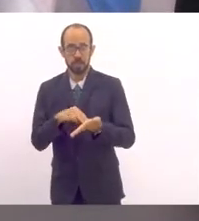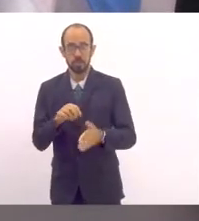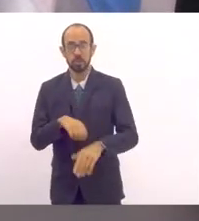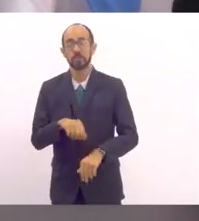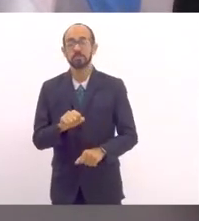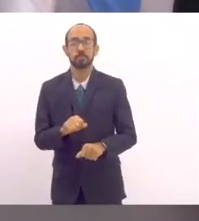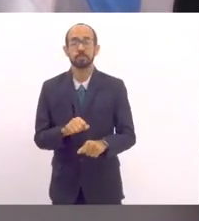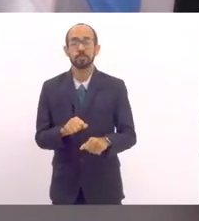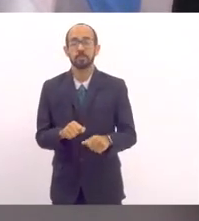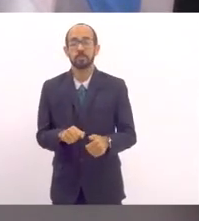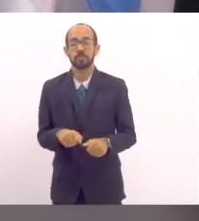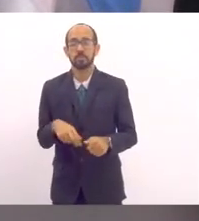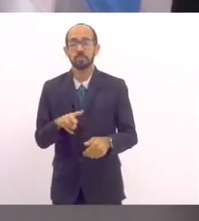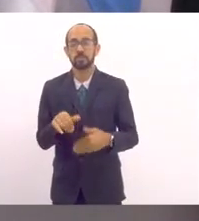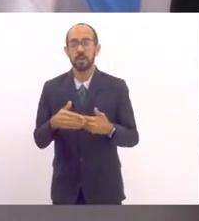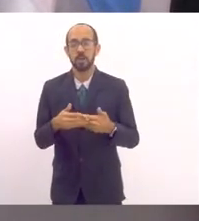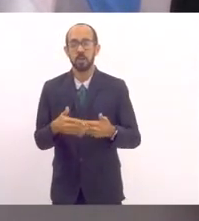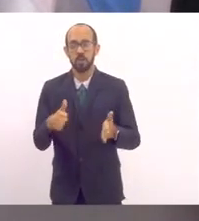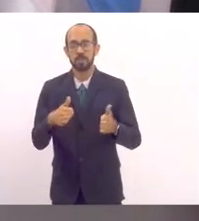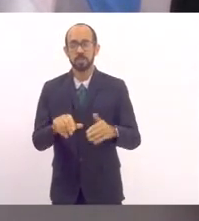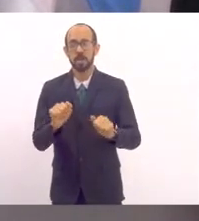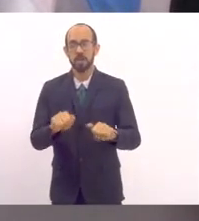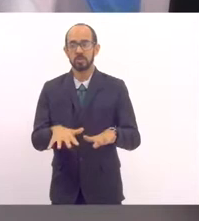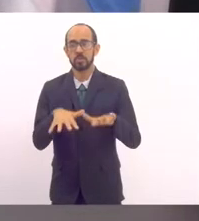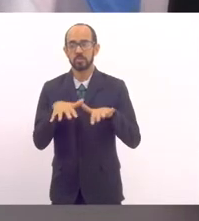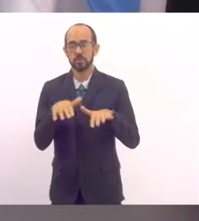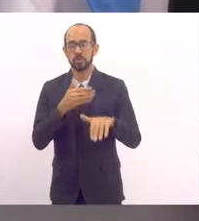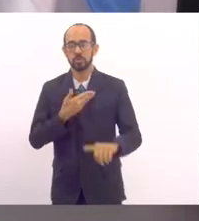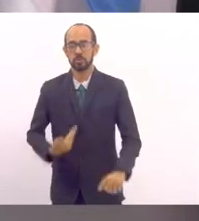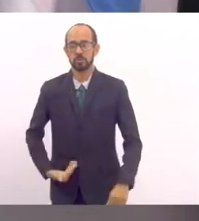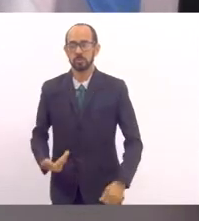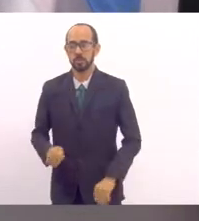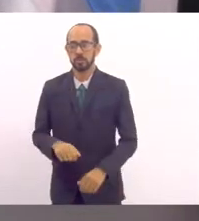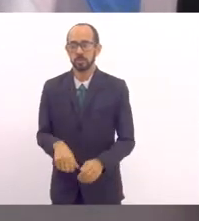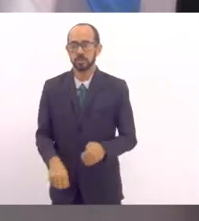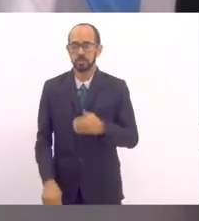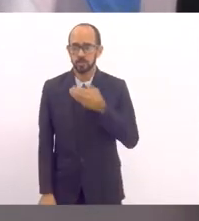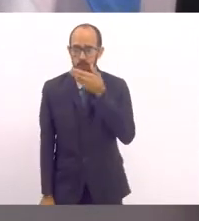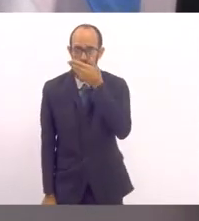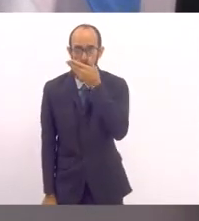dar início à nossa audiência pública.